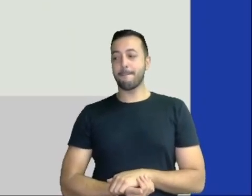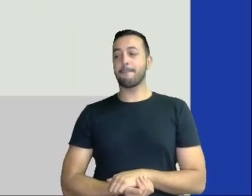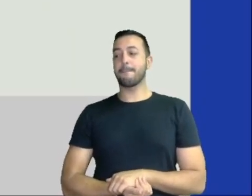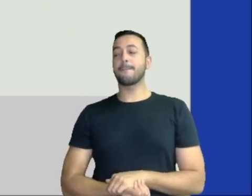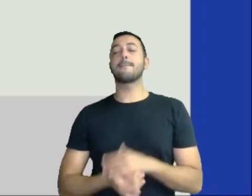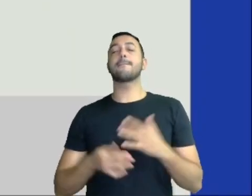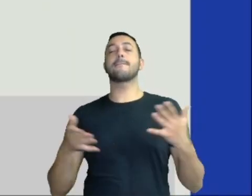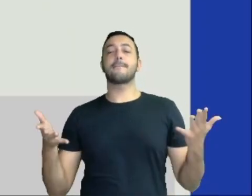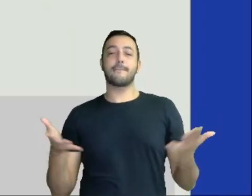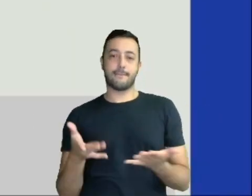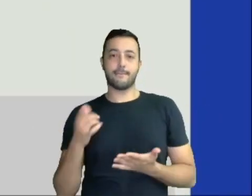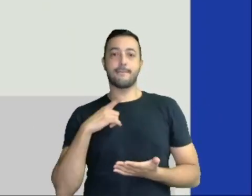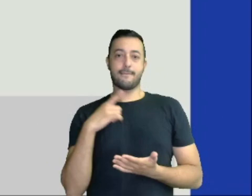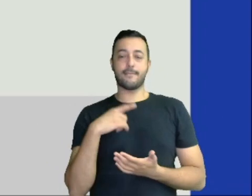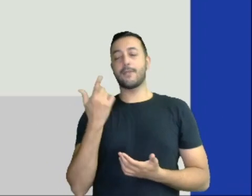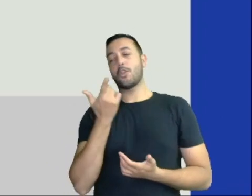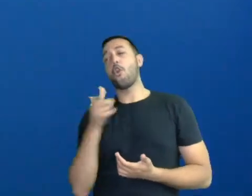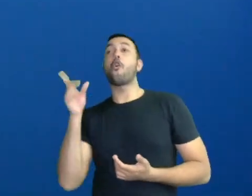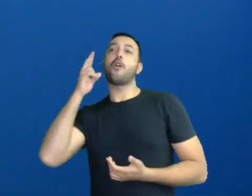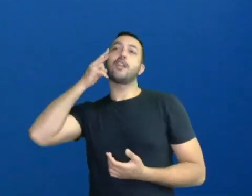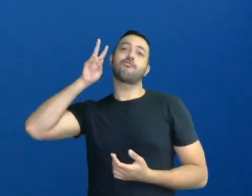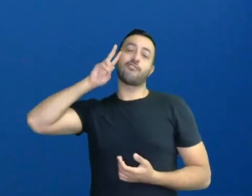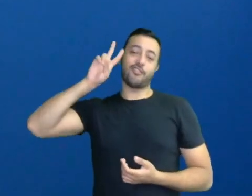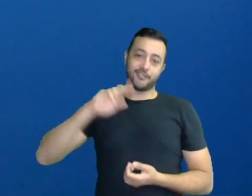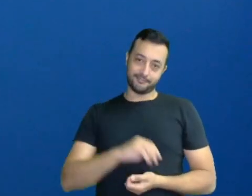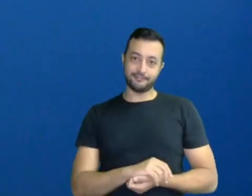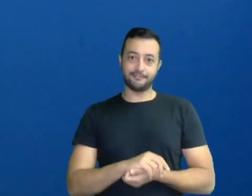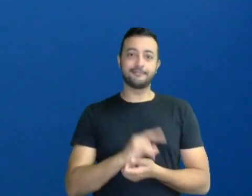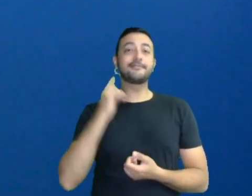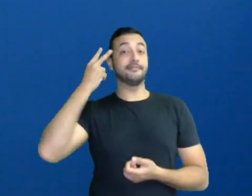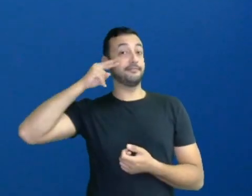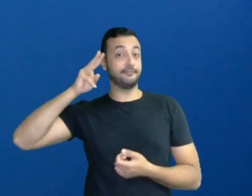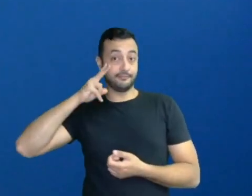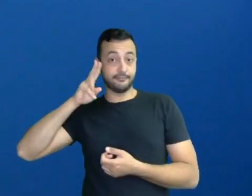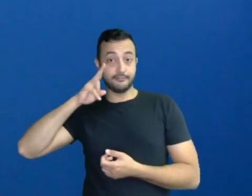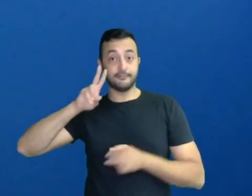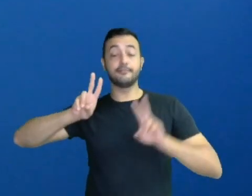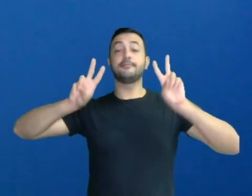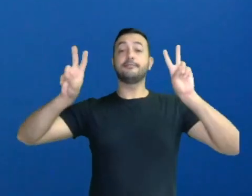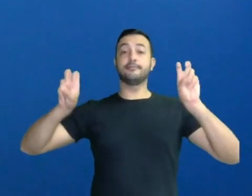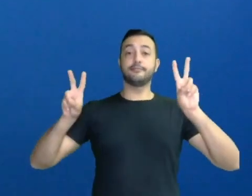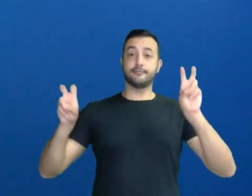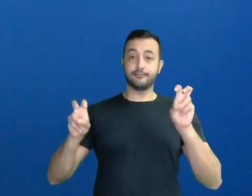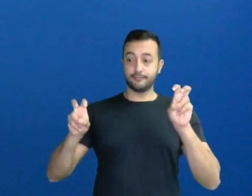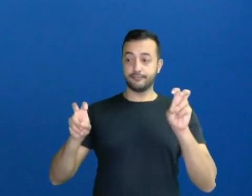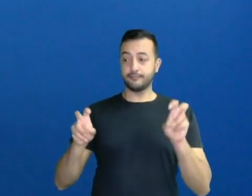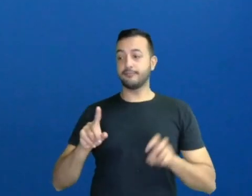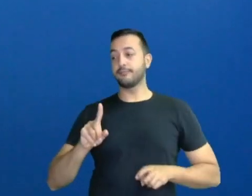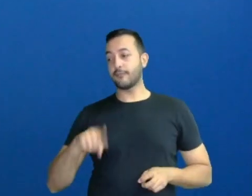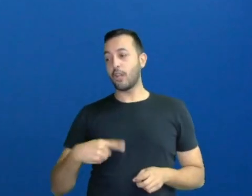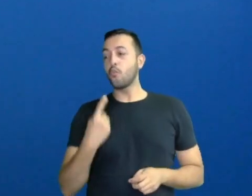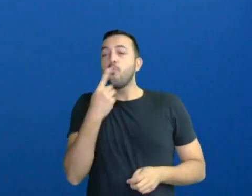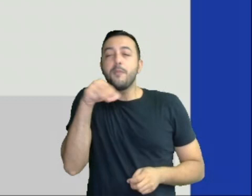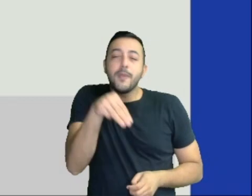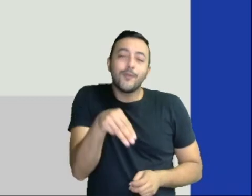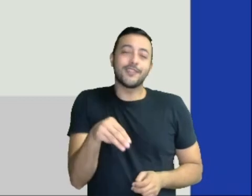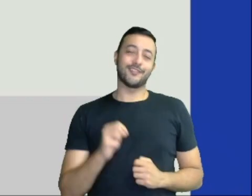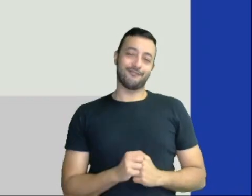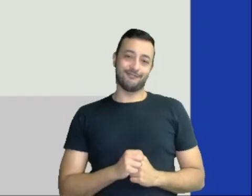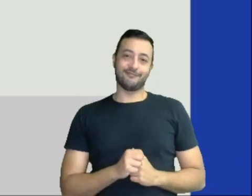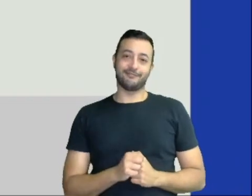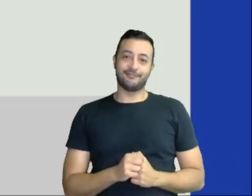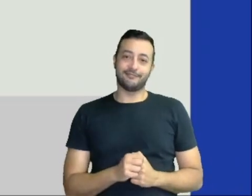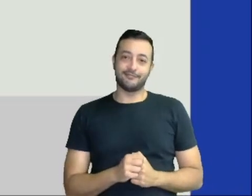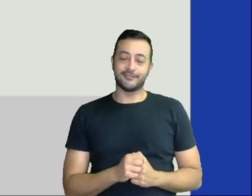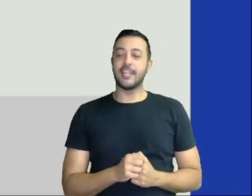a minha que eu trago para vocês uma outra história nessa história né o título dela é só um minutinho